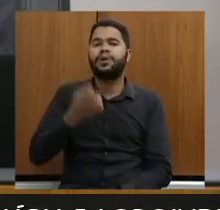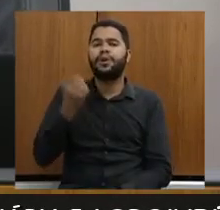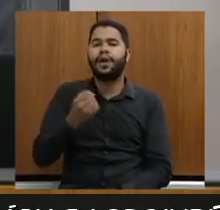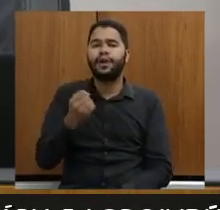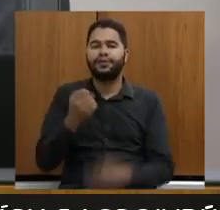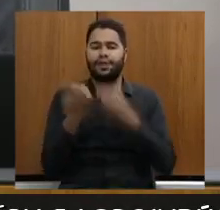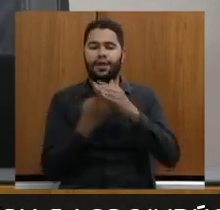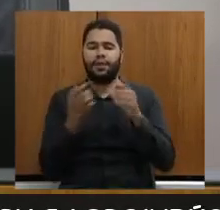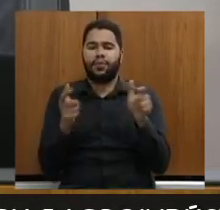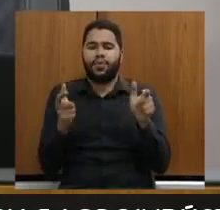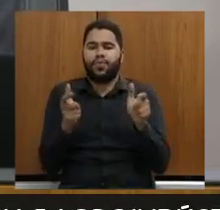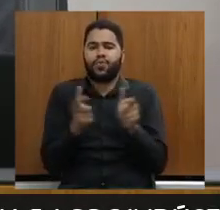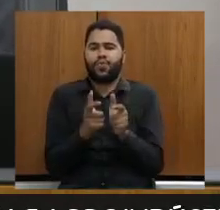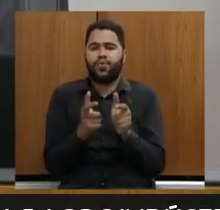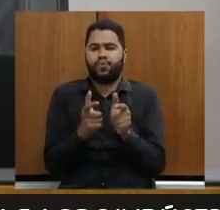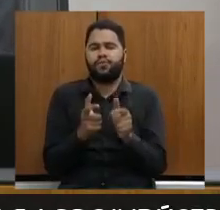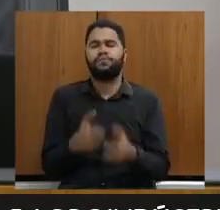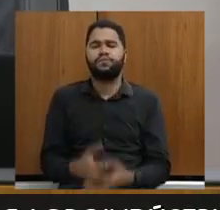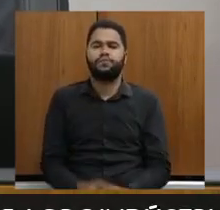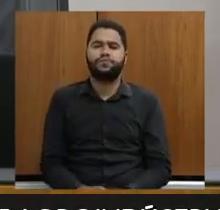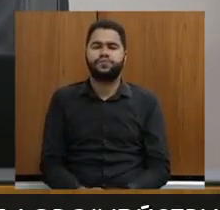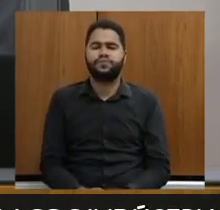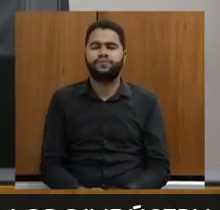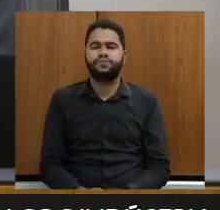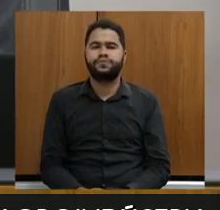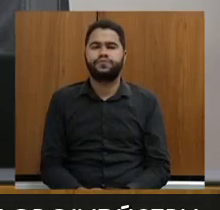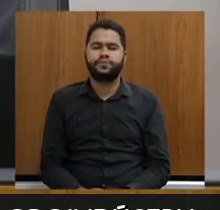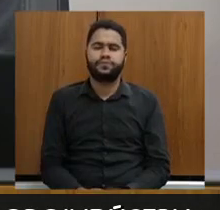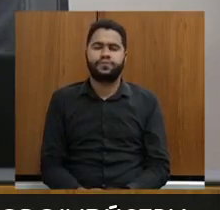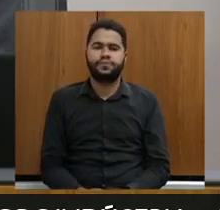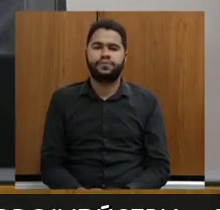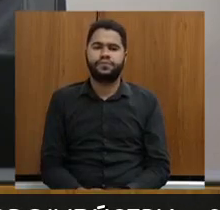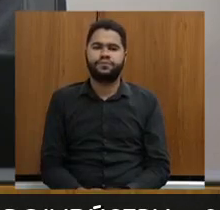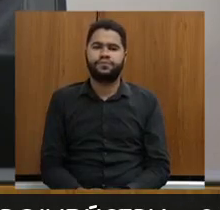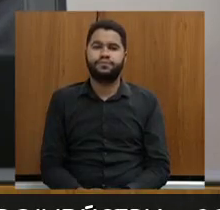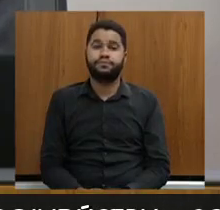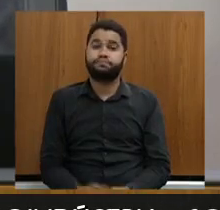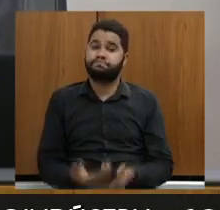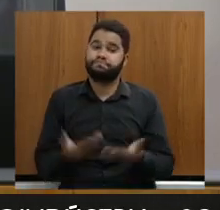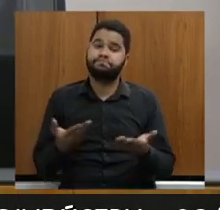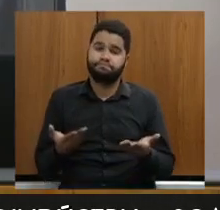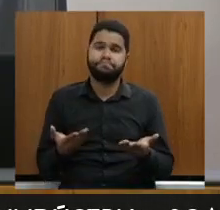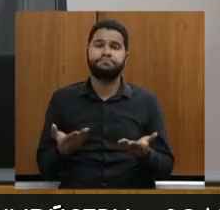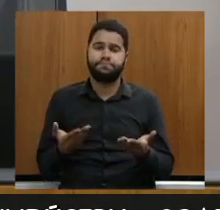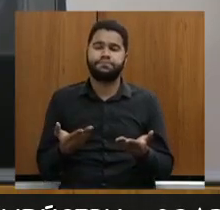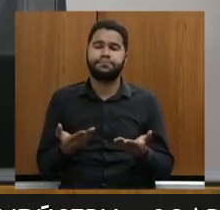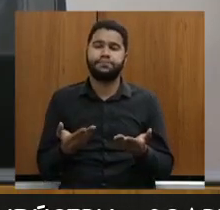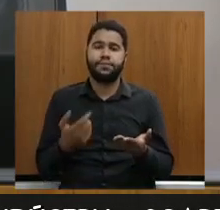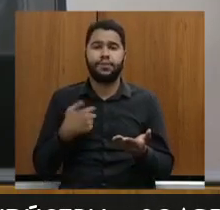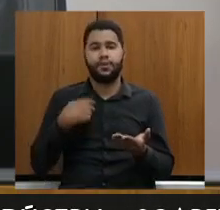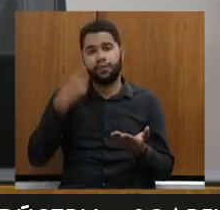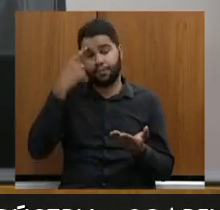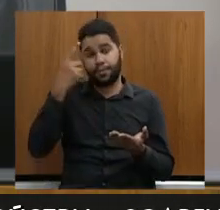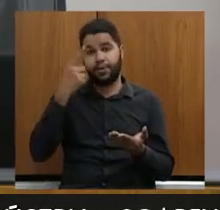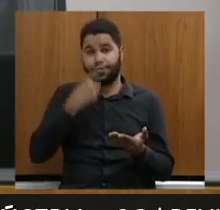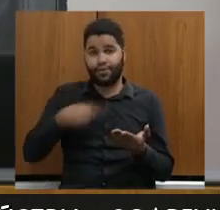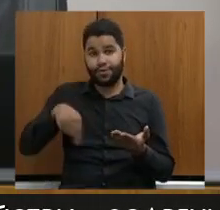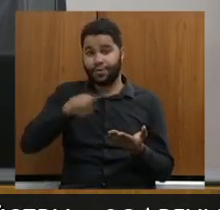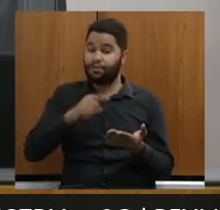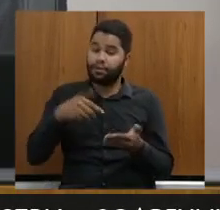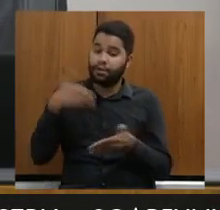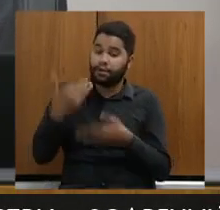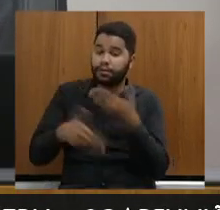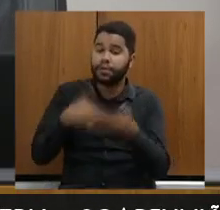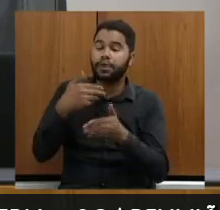pequena e média propriedade pequenos e médios produtores não eu acho que nós temos que